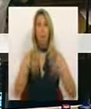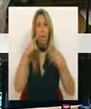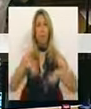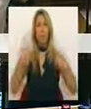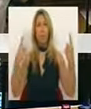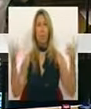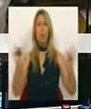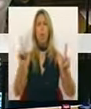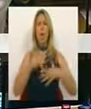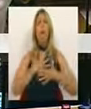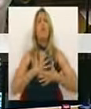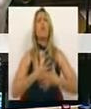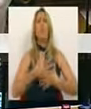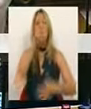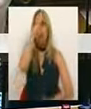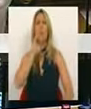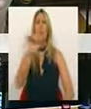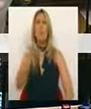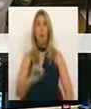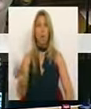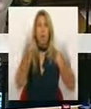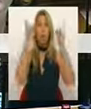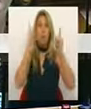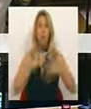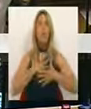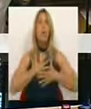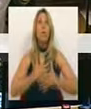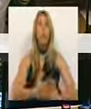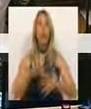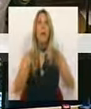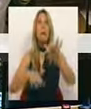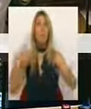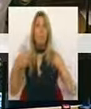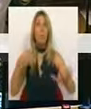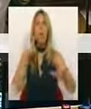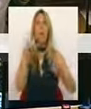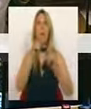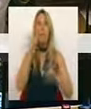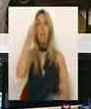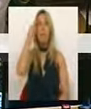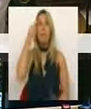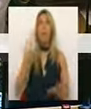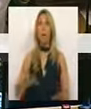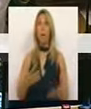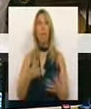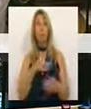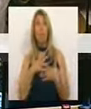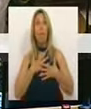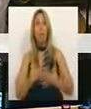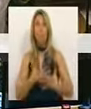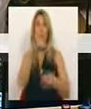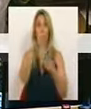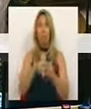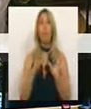não é a vontade do Governo, é a vontade da Assembleia Legislativa da Madeira. Vontade essa que teve os votos favoráveis